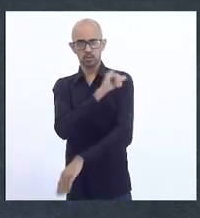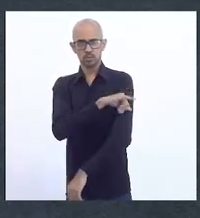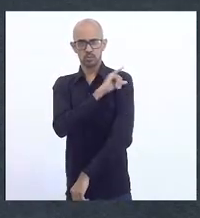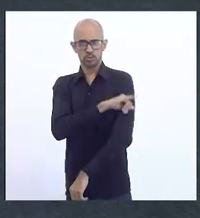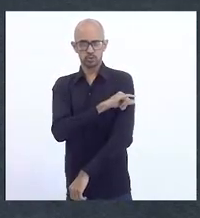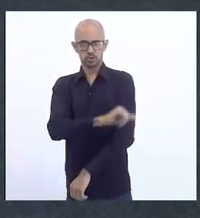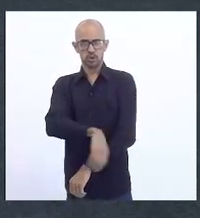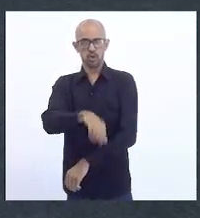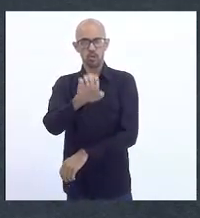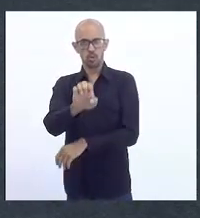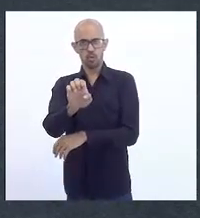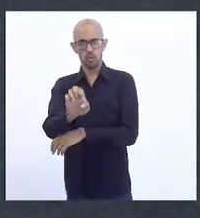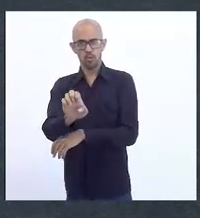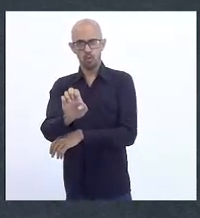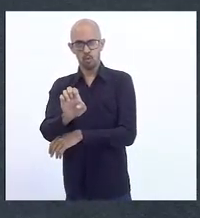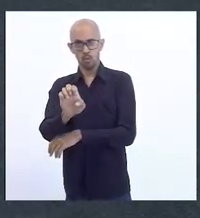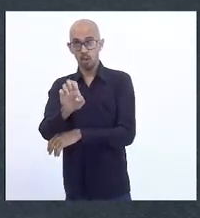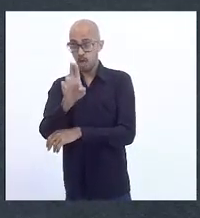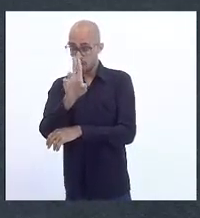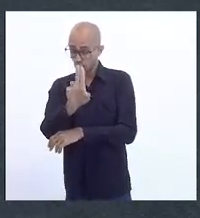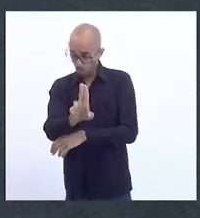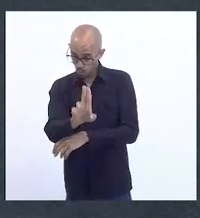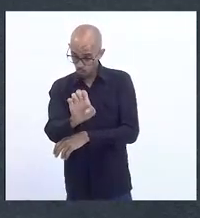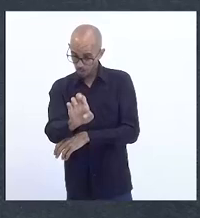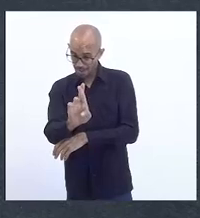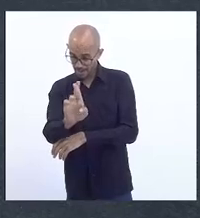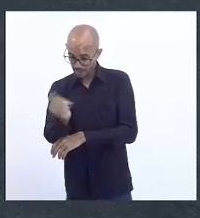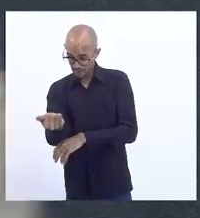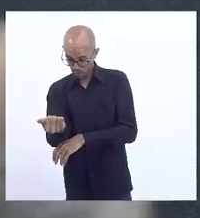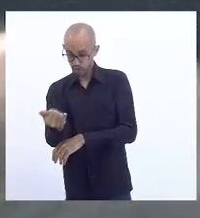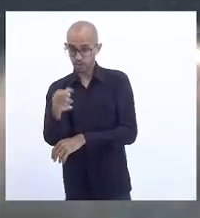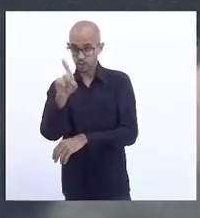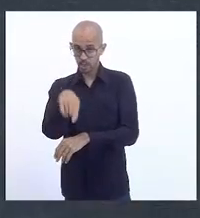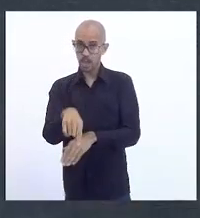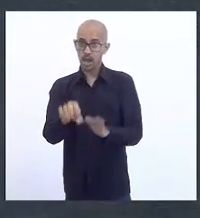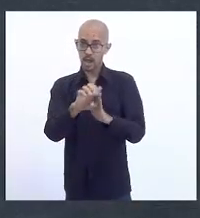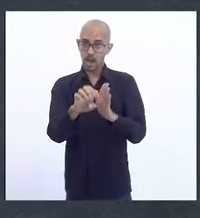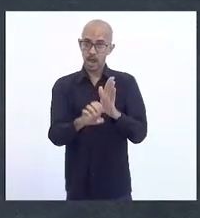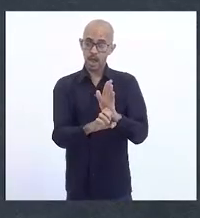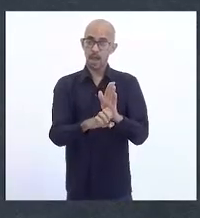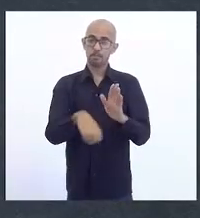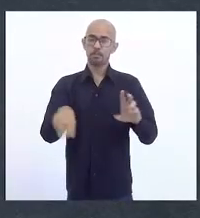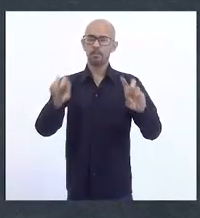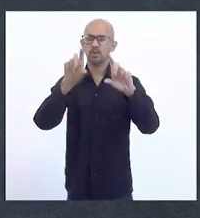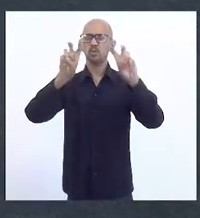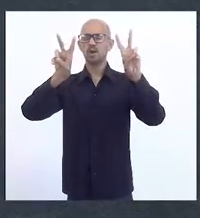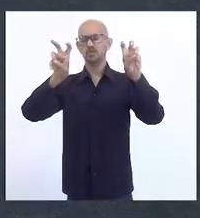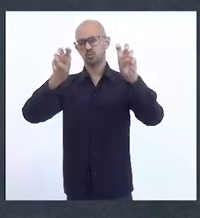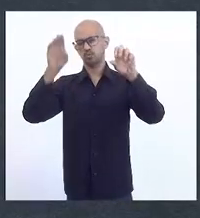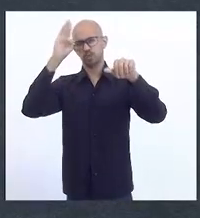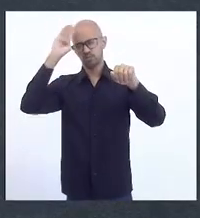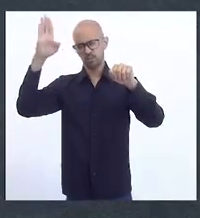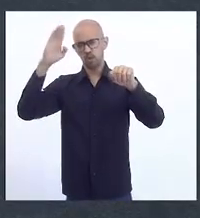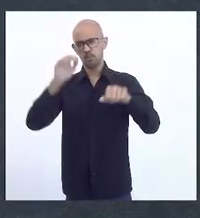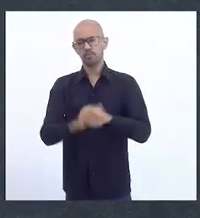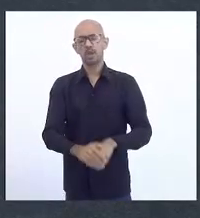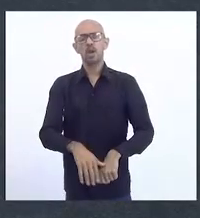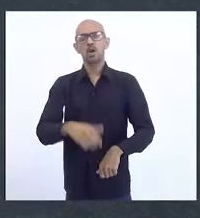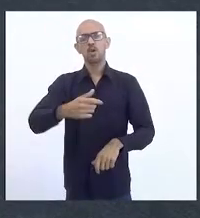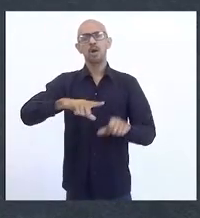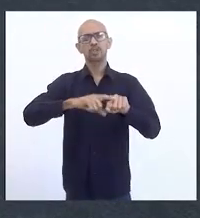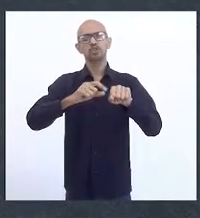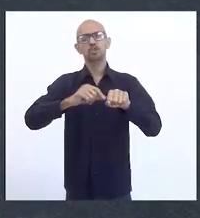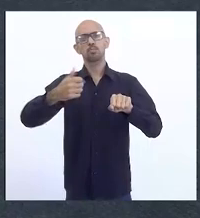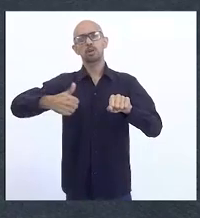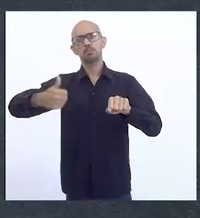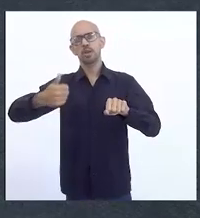popular UERJ. Isso é ementa. O artigo 1º diz que fica determinada a